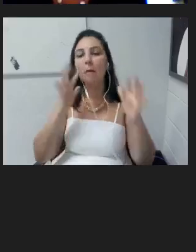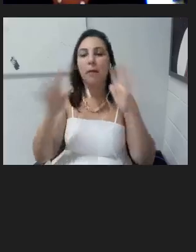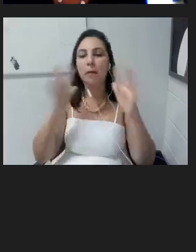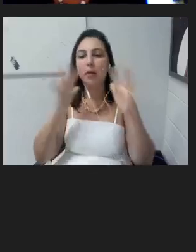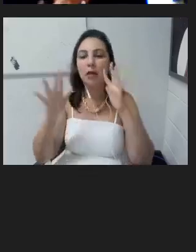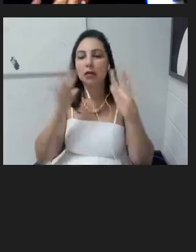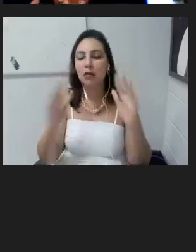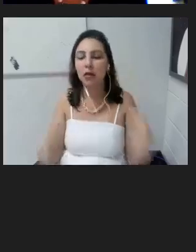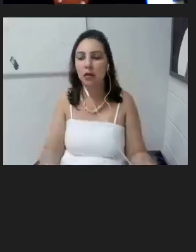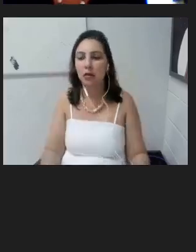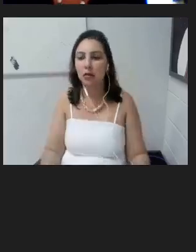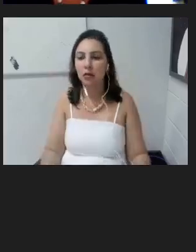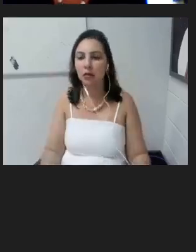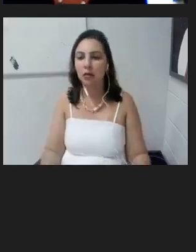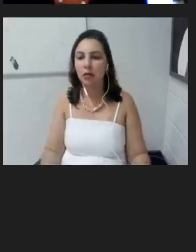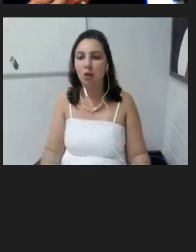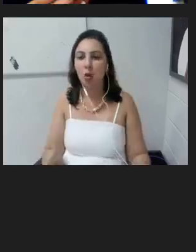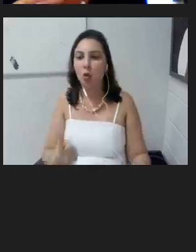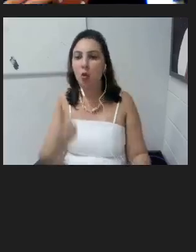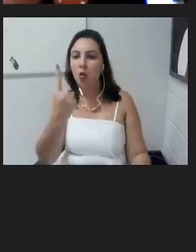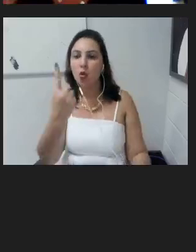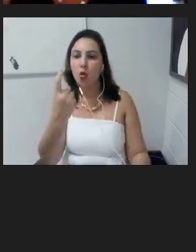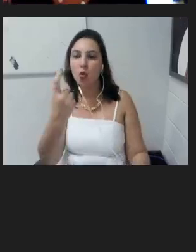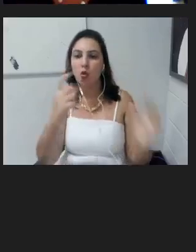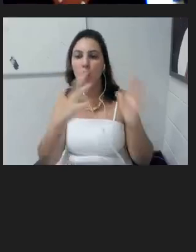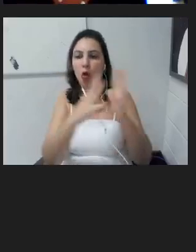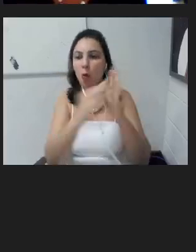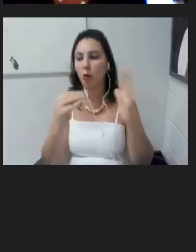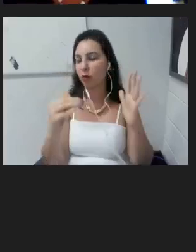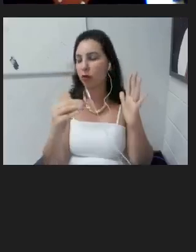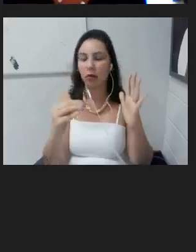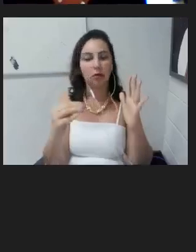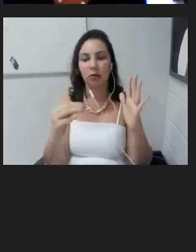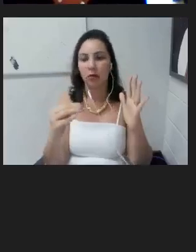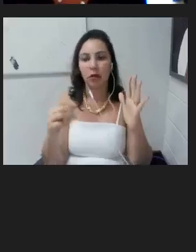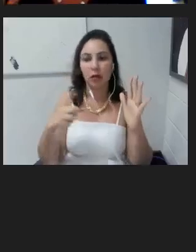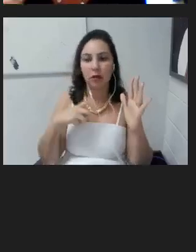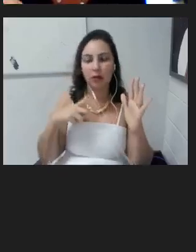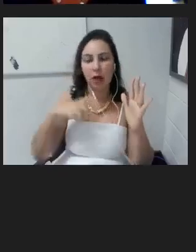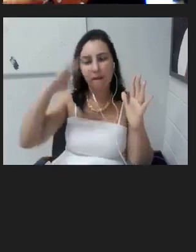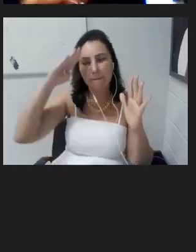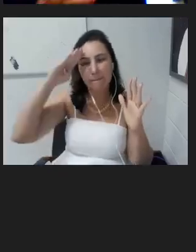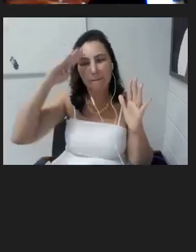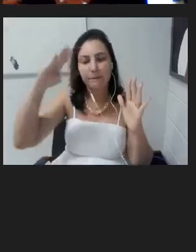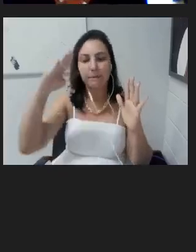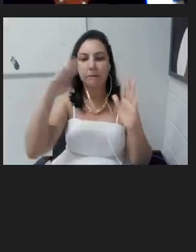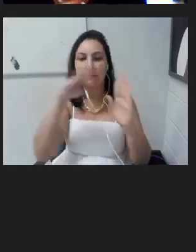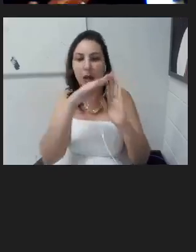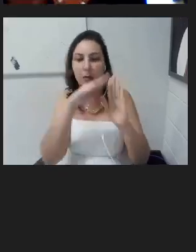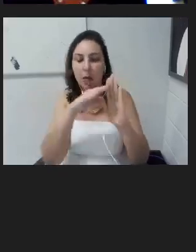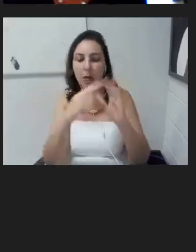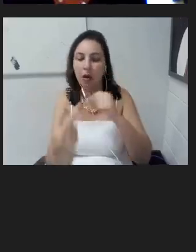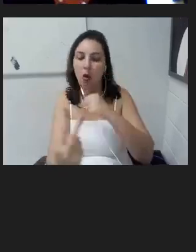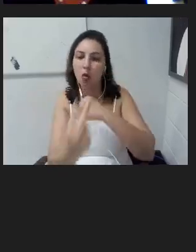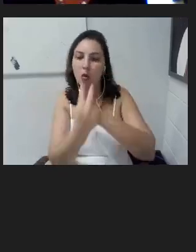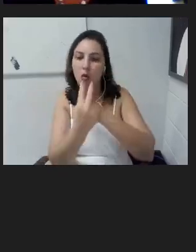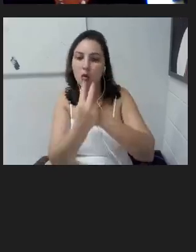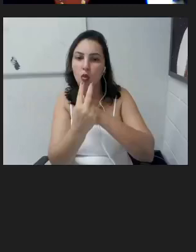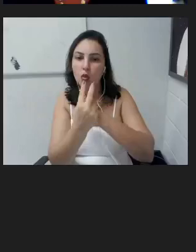com um único modelo, mas dá para a gente pensar a partir de princípios. O princípio do autocuidado é um que, assim,